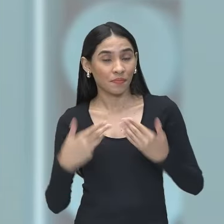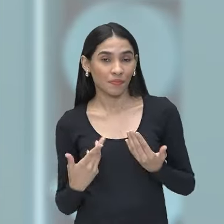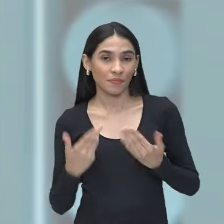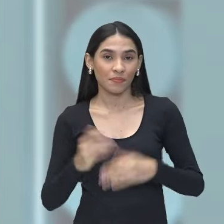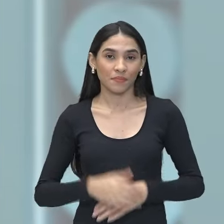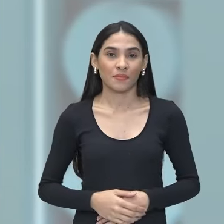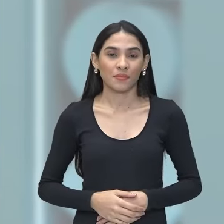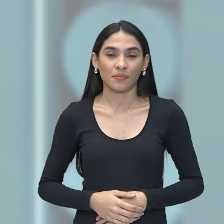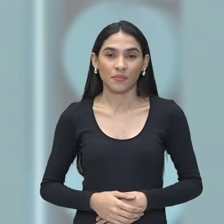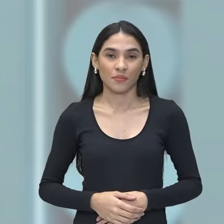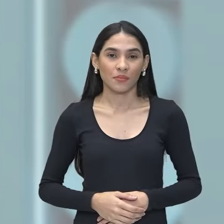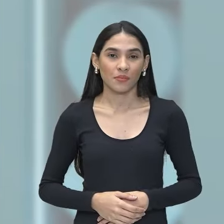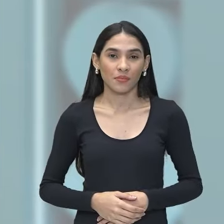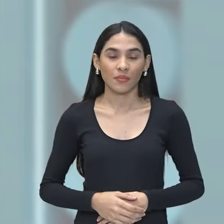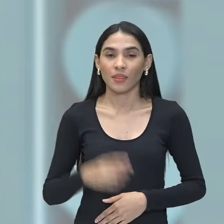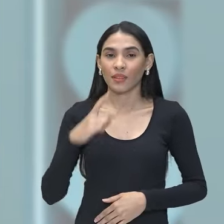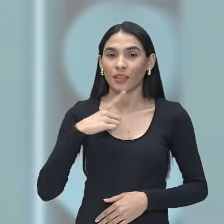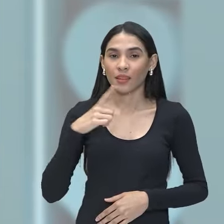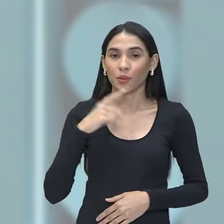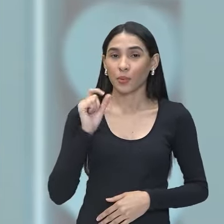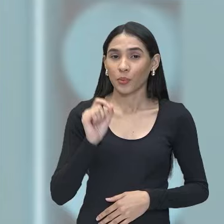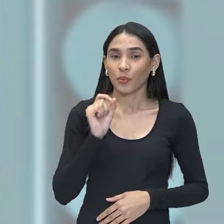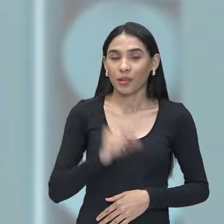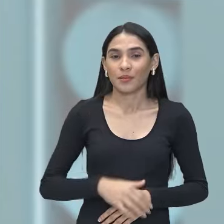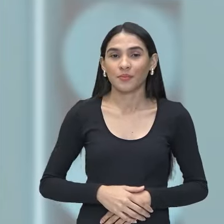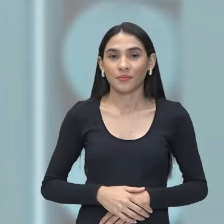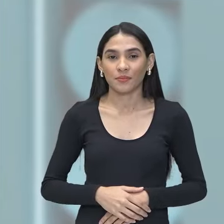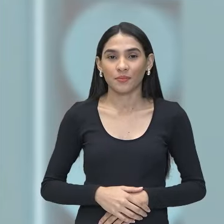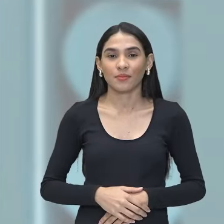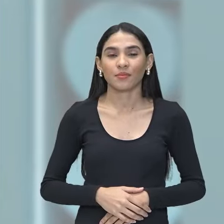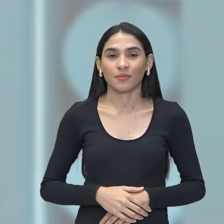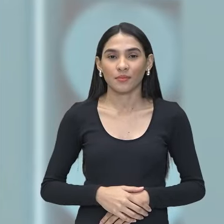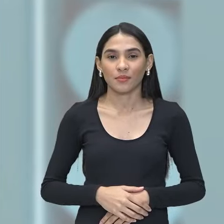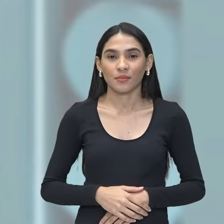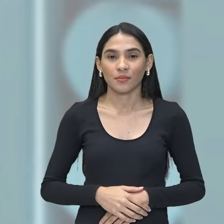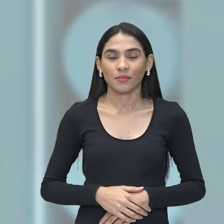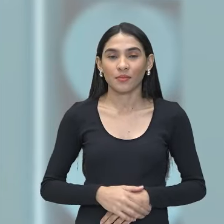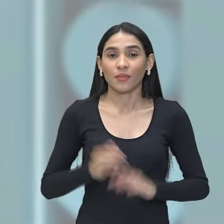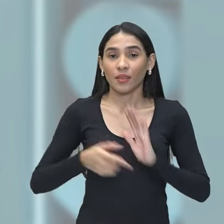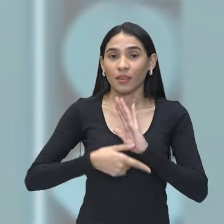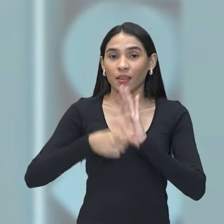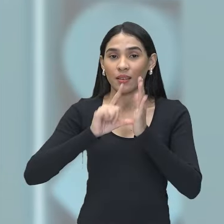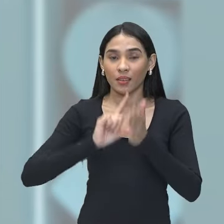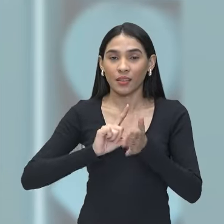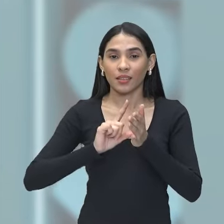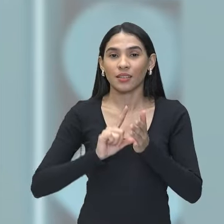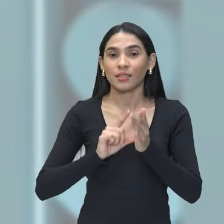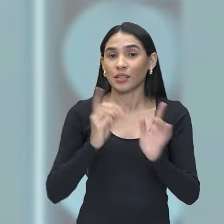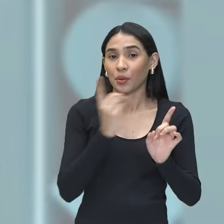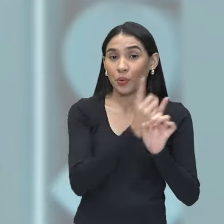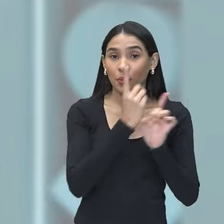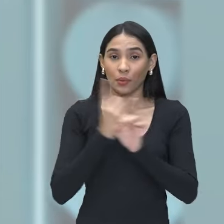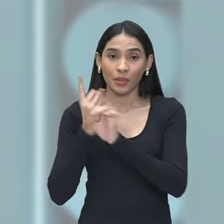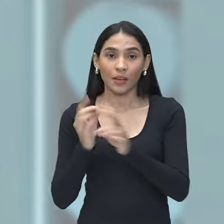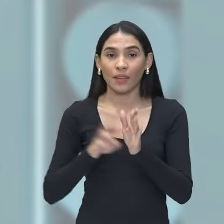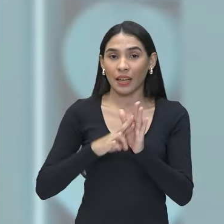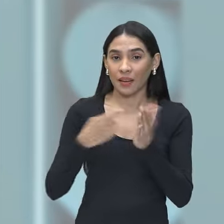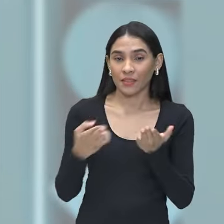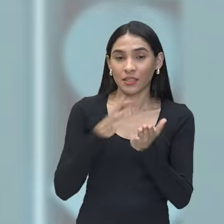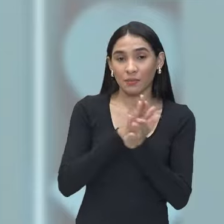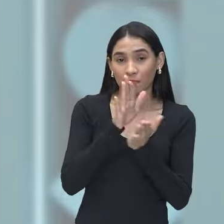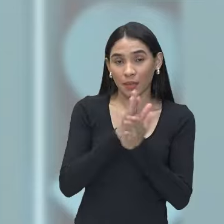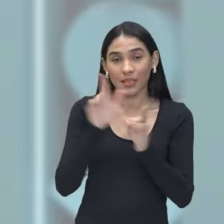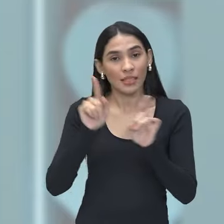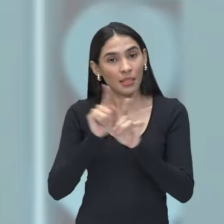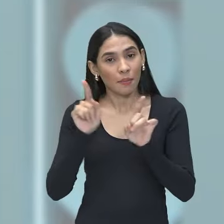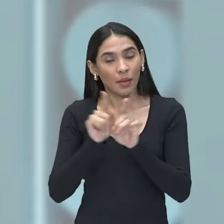isso, existe, né, algo que a gente antigamente encontrava em revistas impressas, em jornais